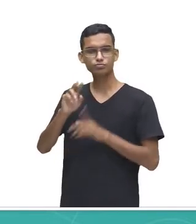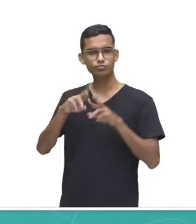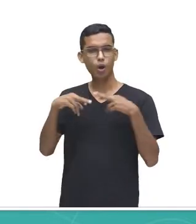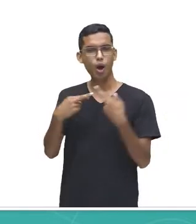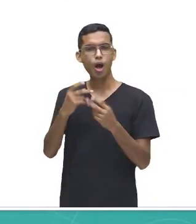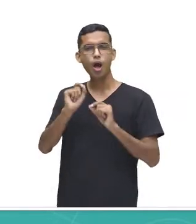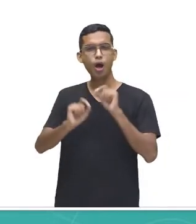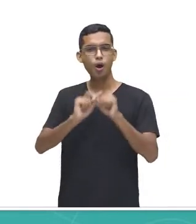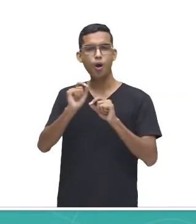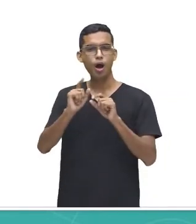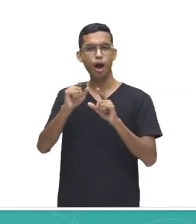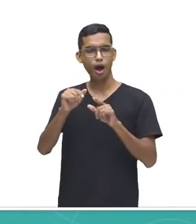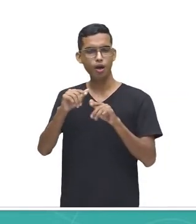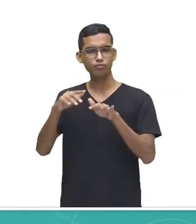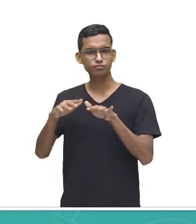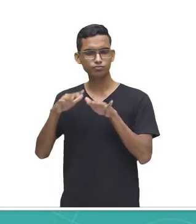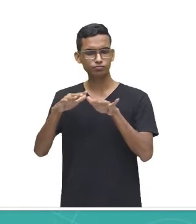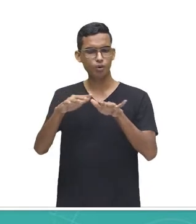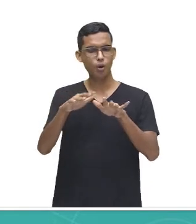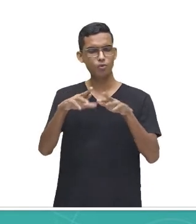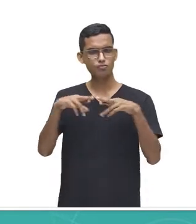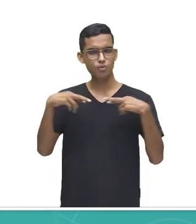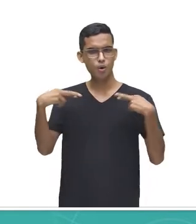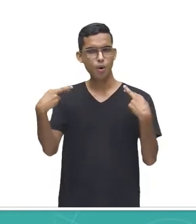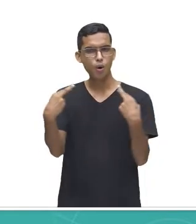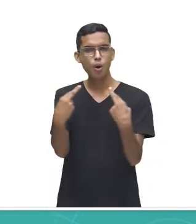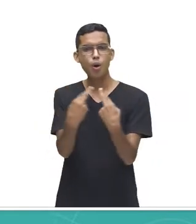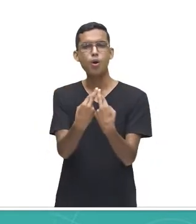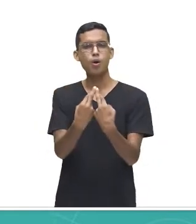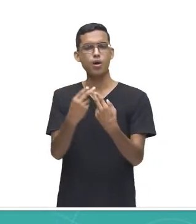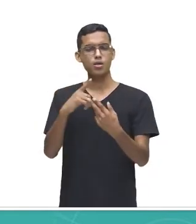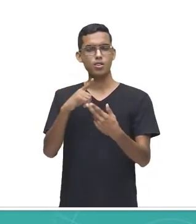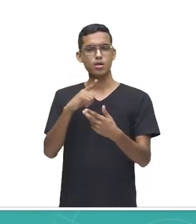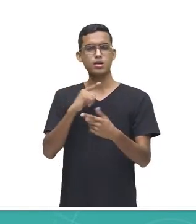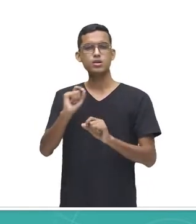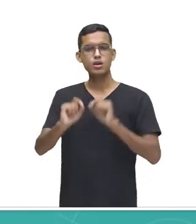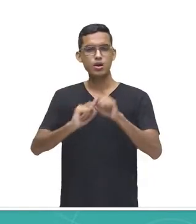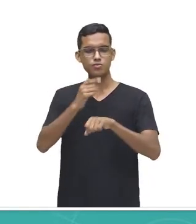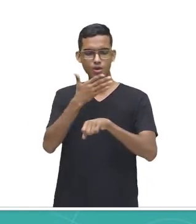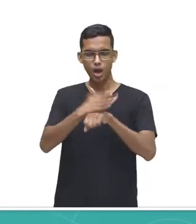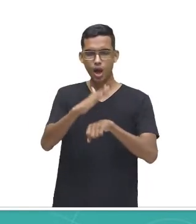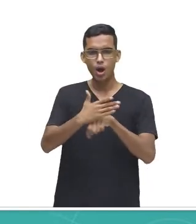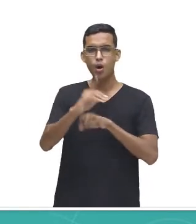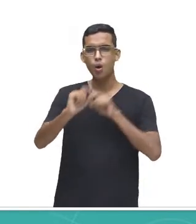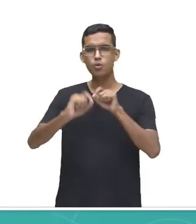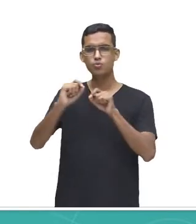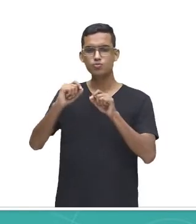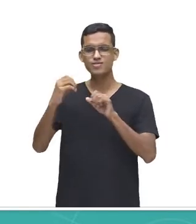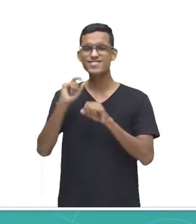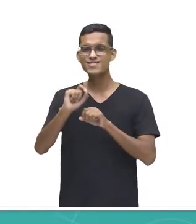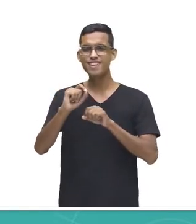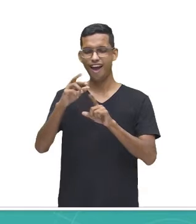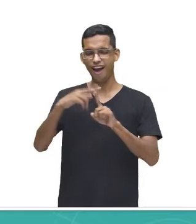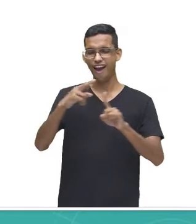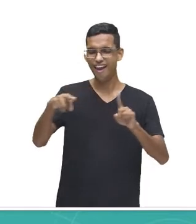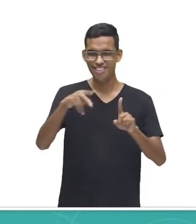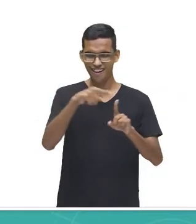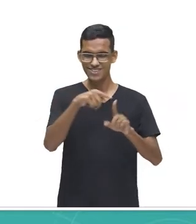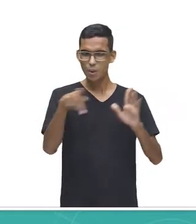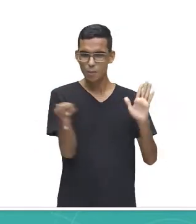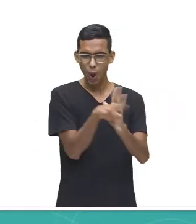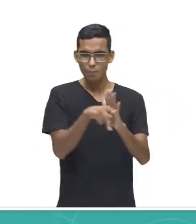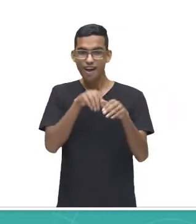compostos por rituais onde se coloca em prática o ensinamento daquela religião. Então, o